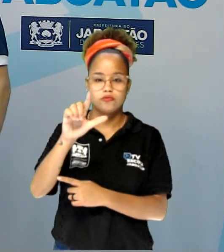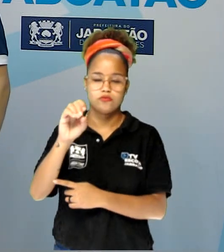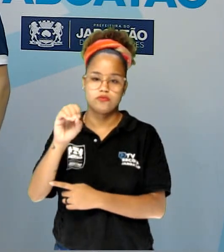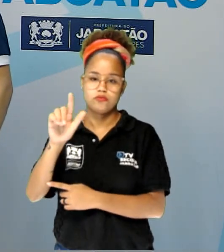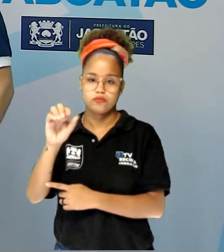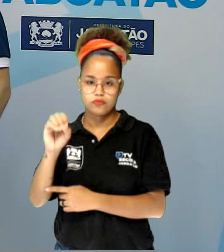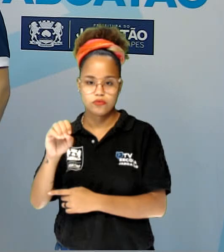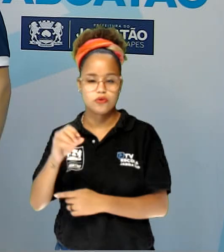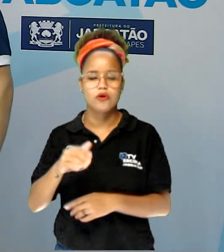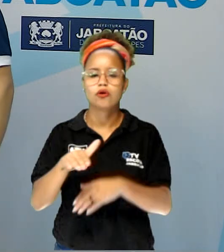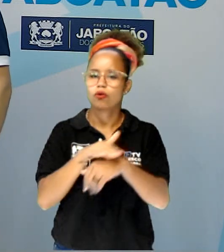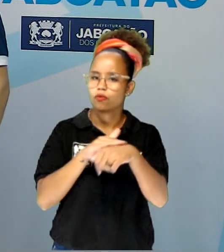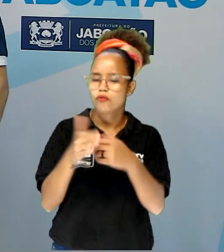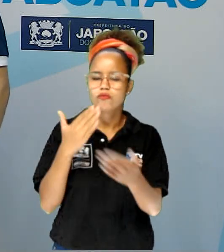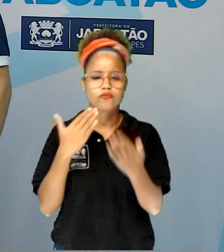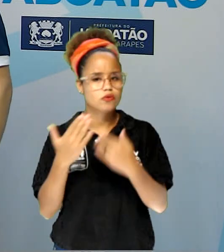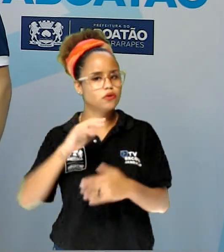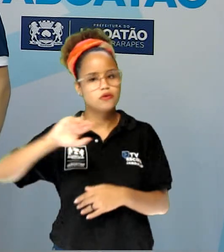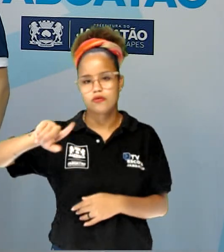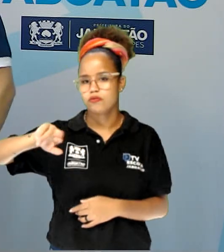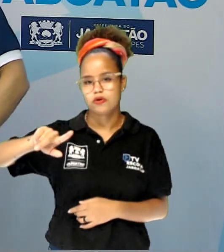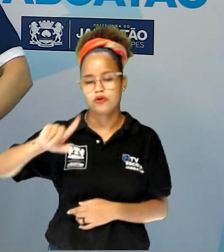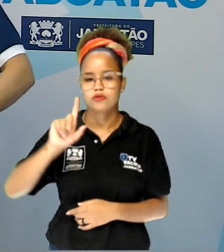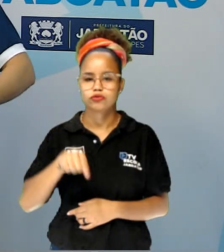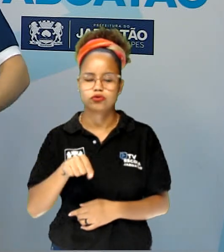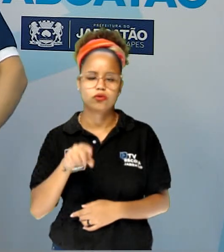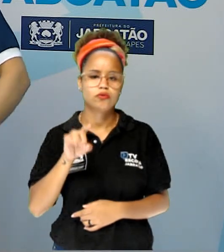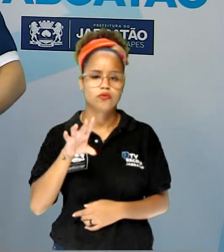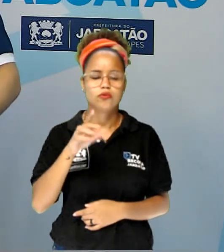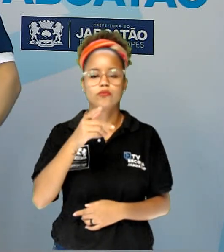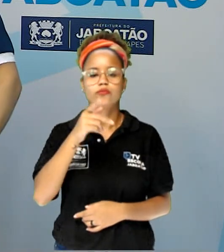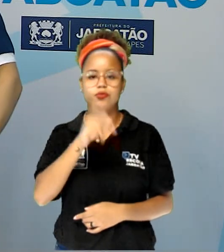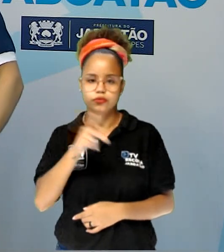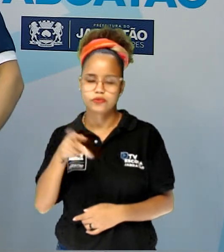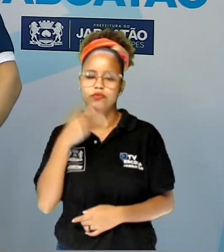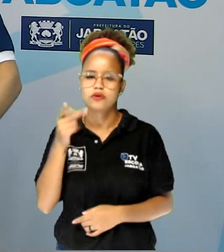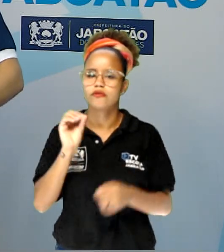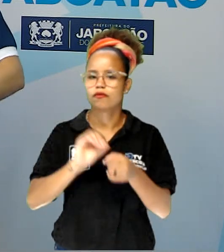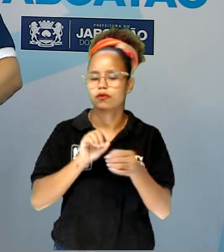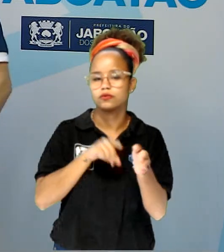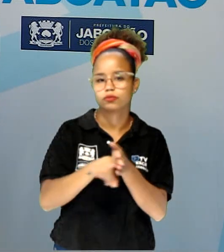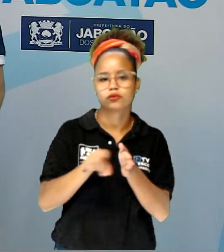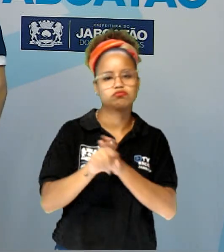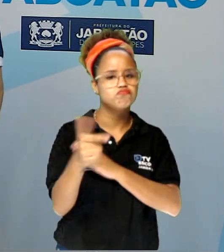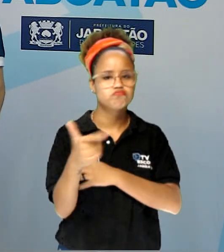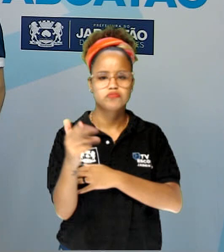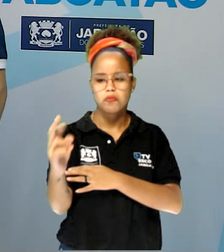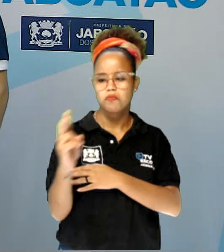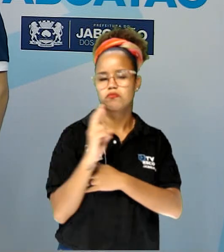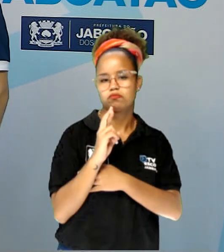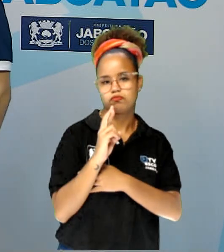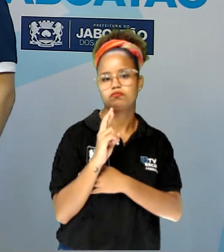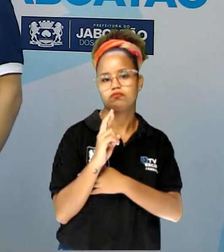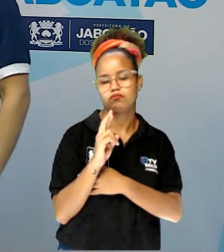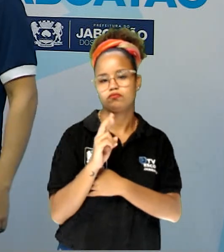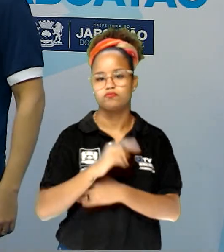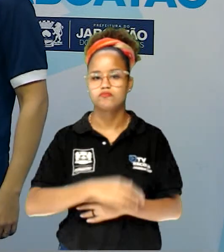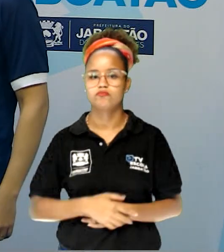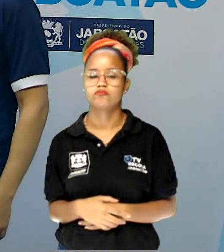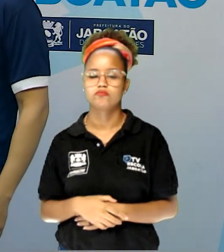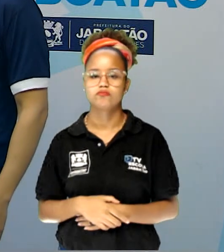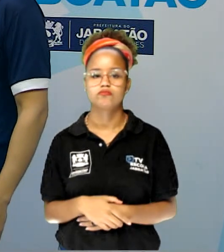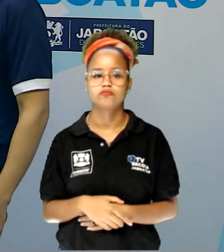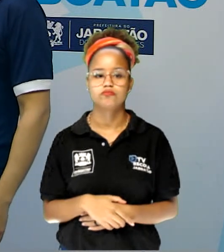diálogo. É um monólogo do próprio professor que faz as perguntas e não obtém as respostas. Seriam elas retóricas,